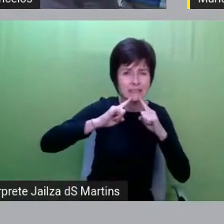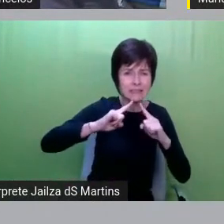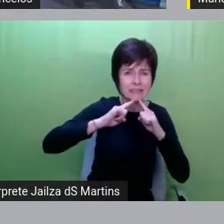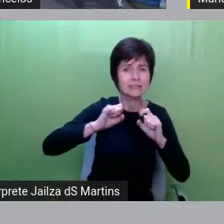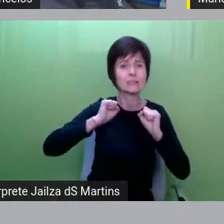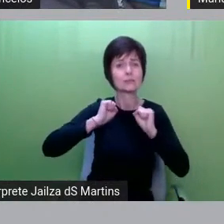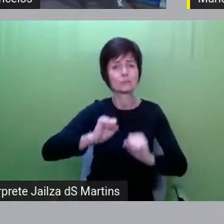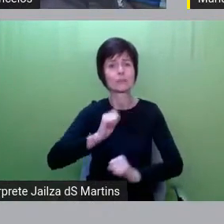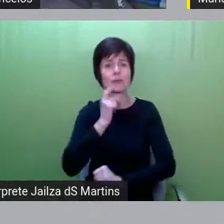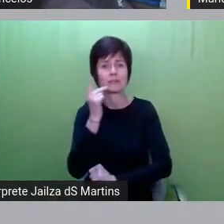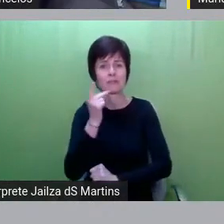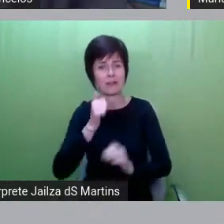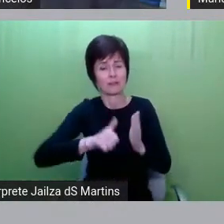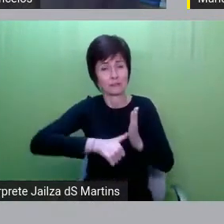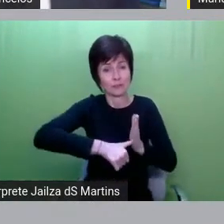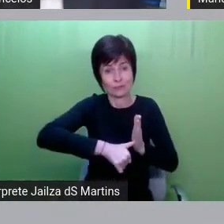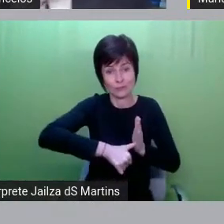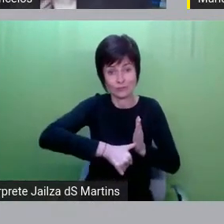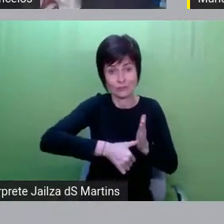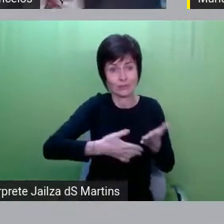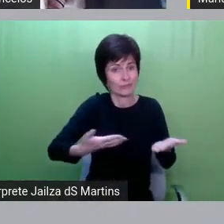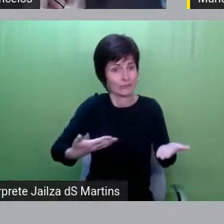se possa fazer.